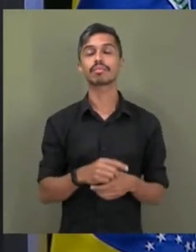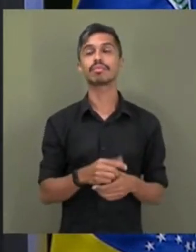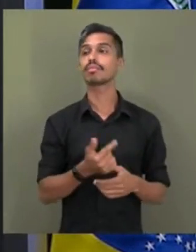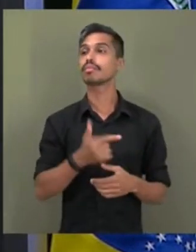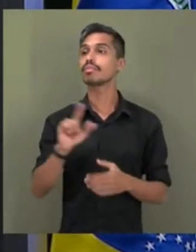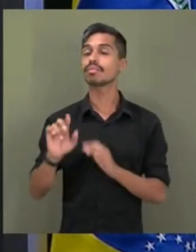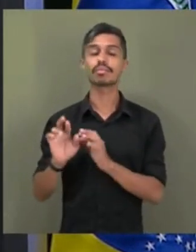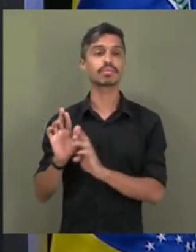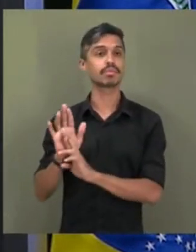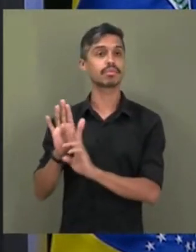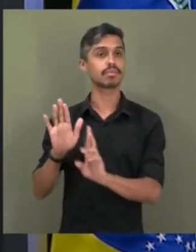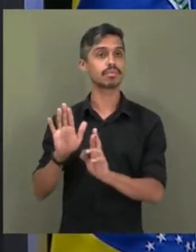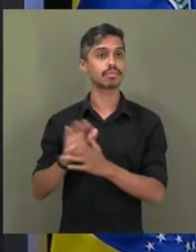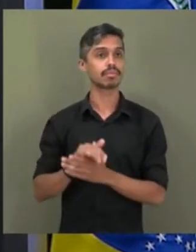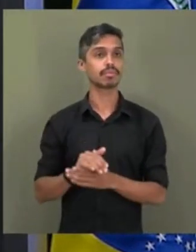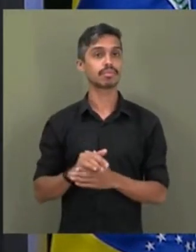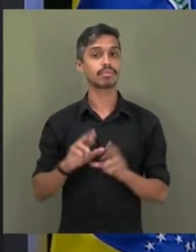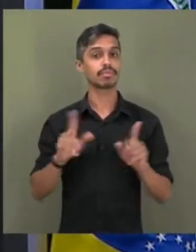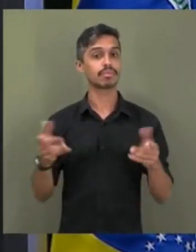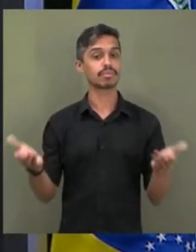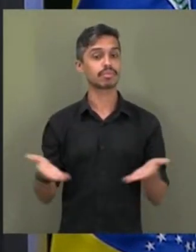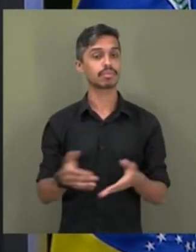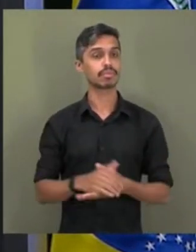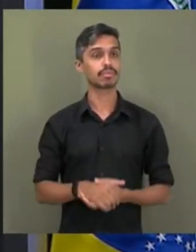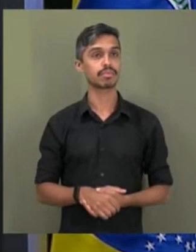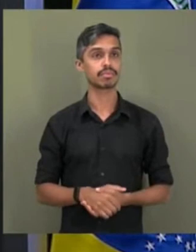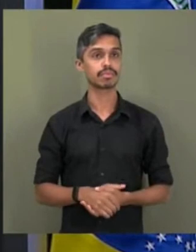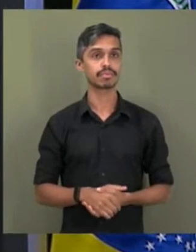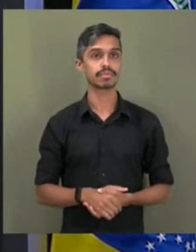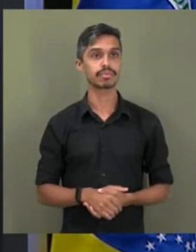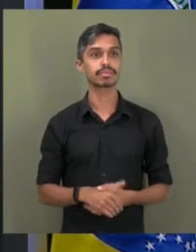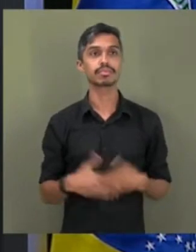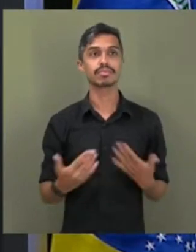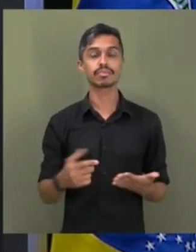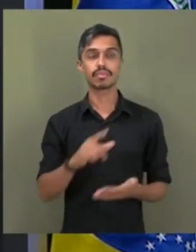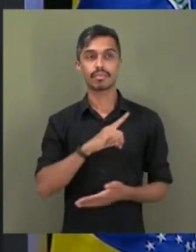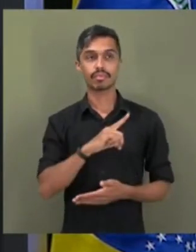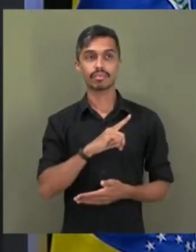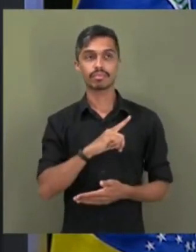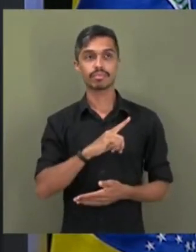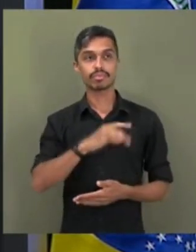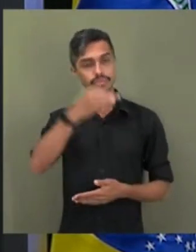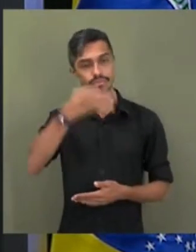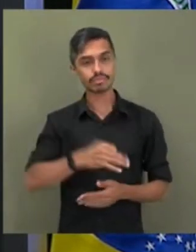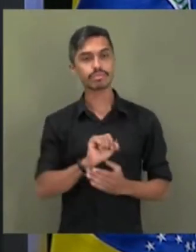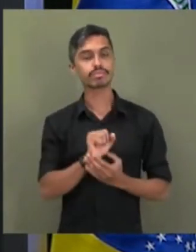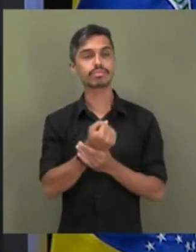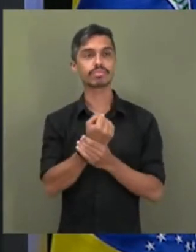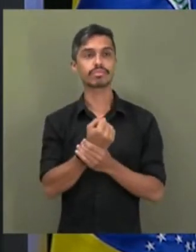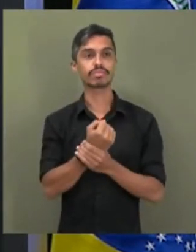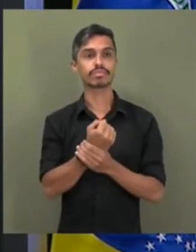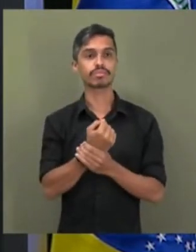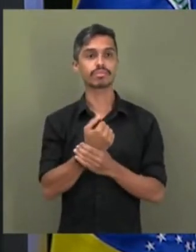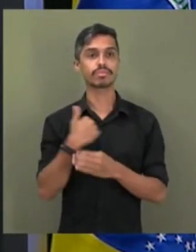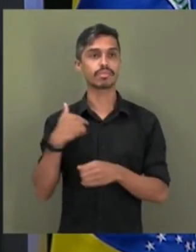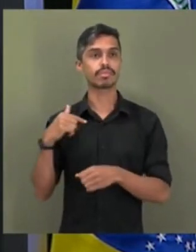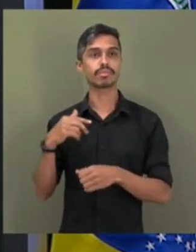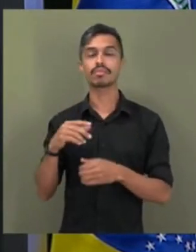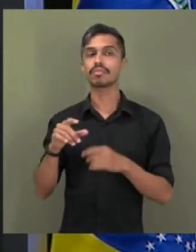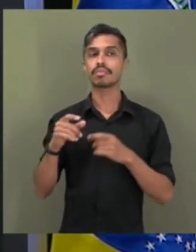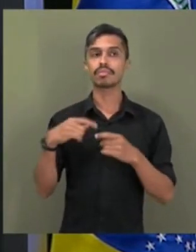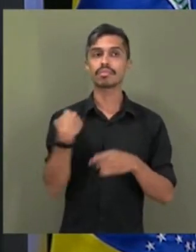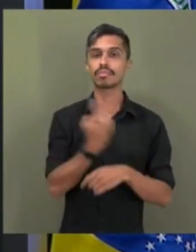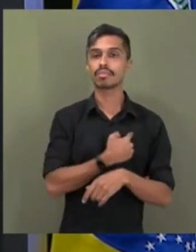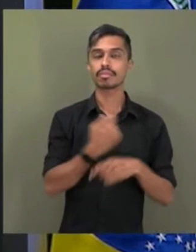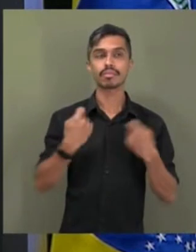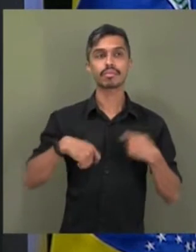referências que não o atual. E eu tenho absoluta segurança que nós precisamos eleger quais são